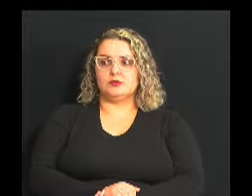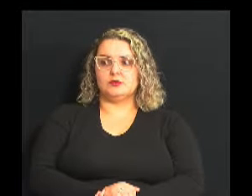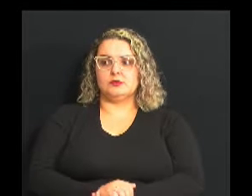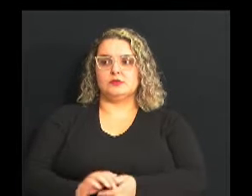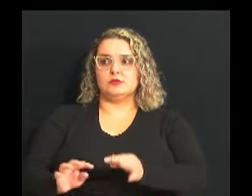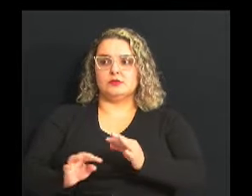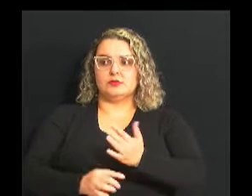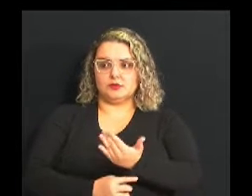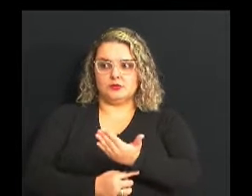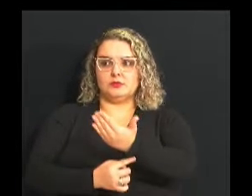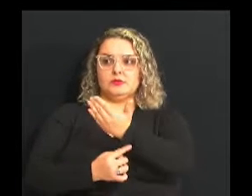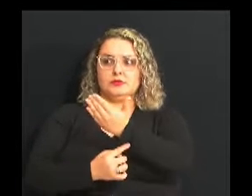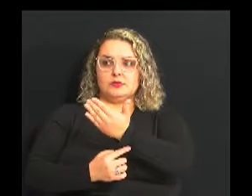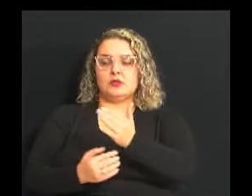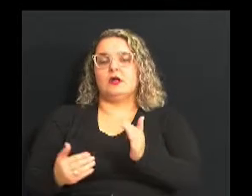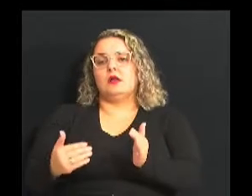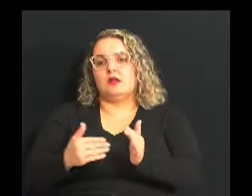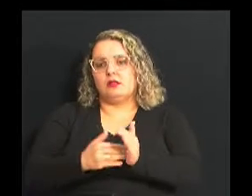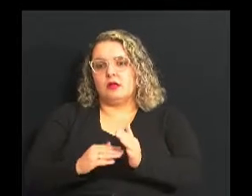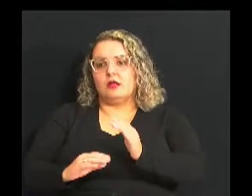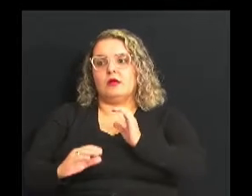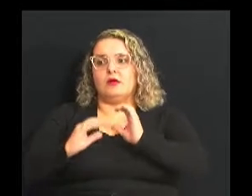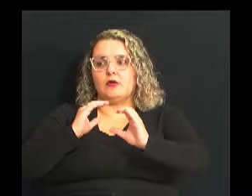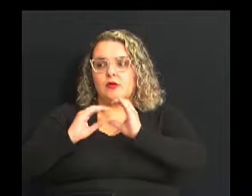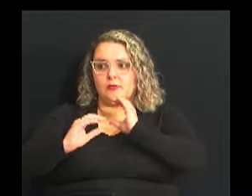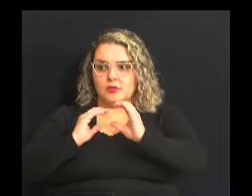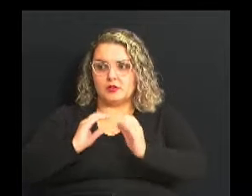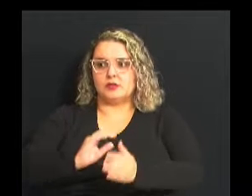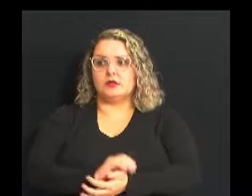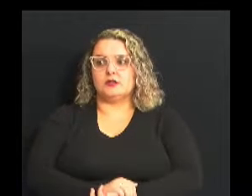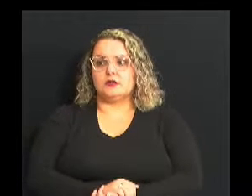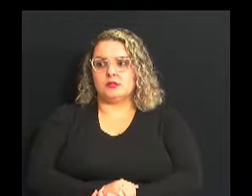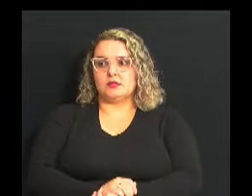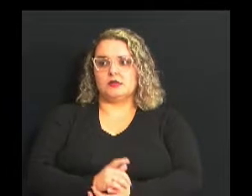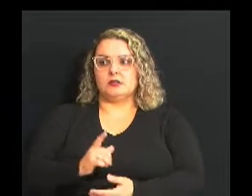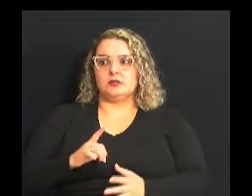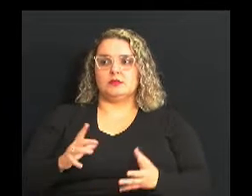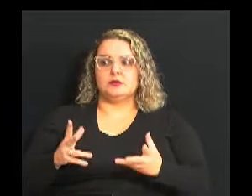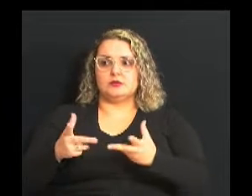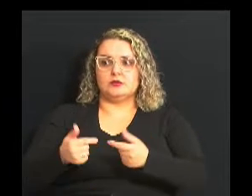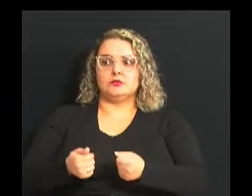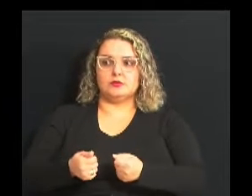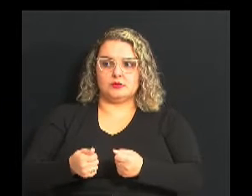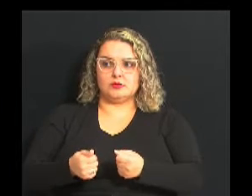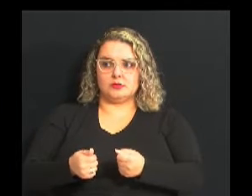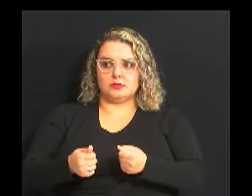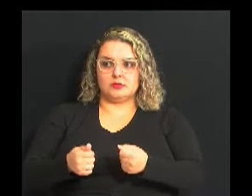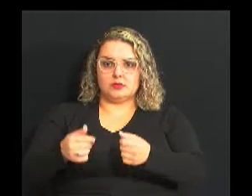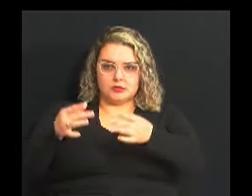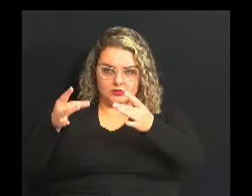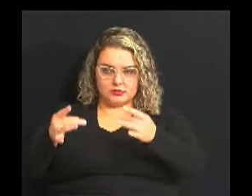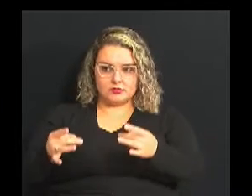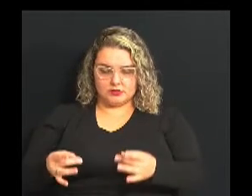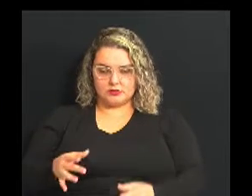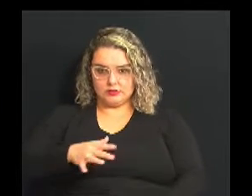tecnologia à comunicação. Nós temos todo esse grande escopo, atuando todo nesse escopo,